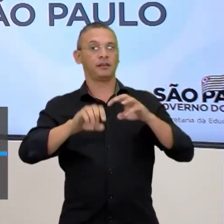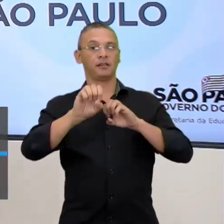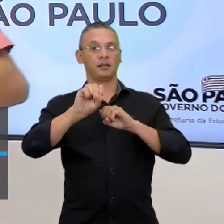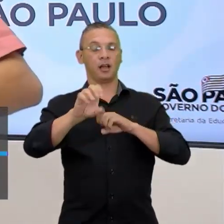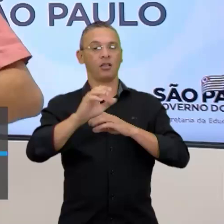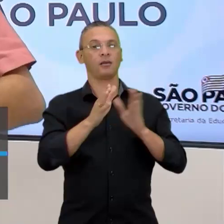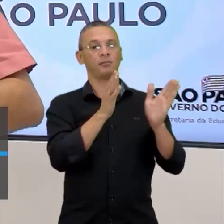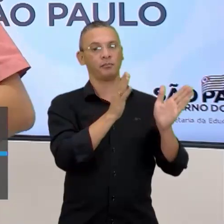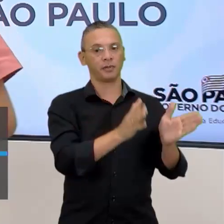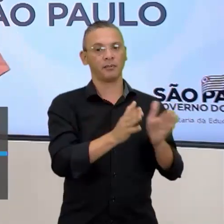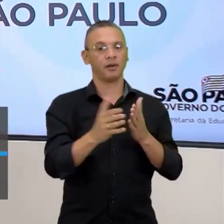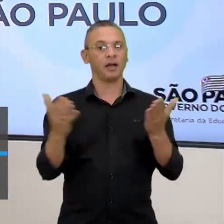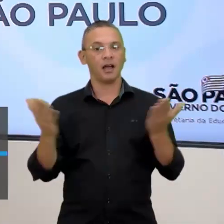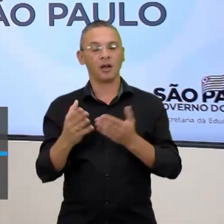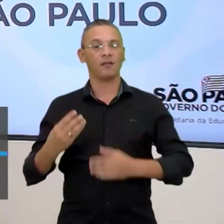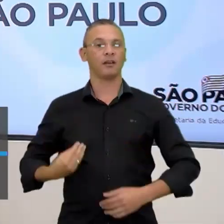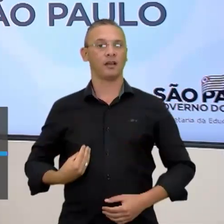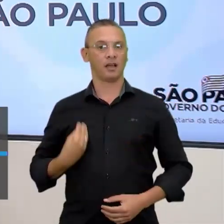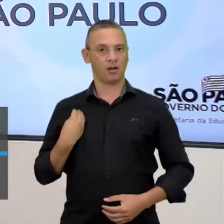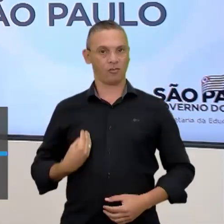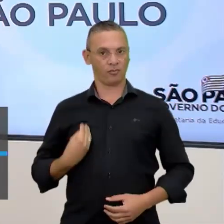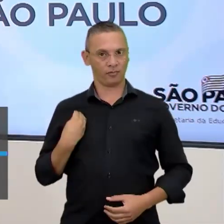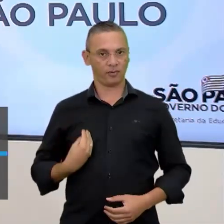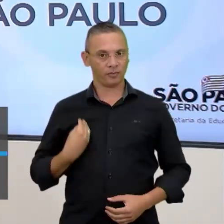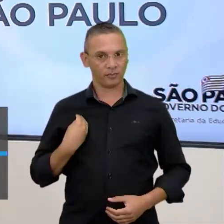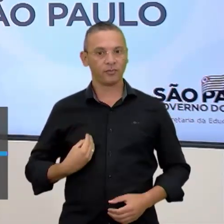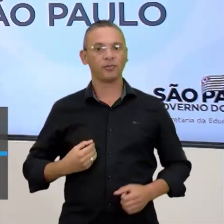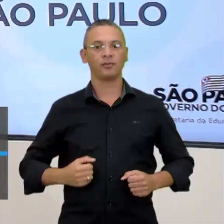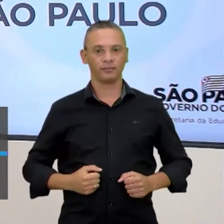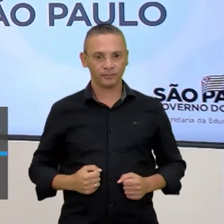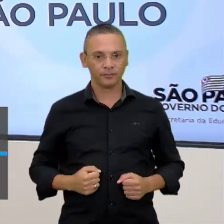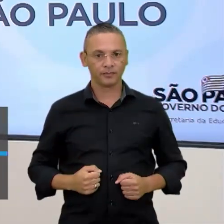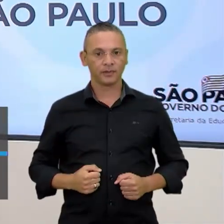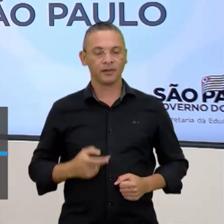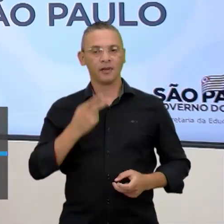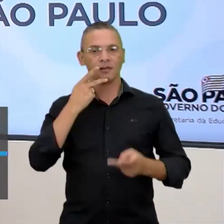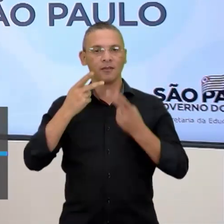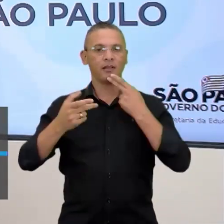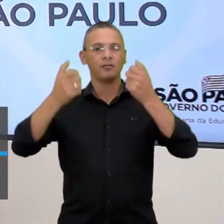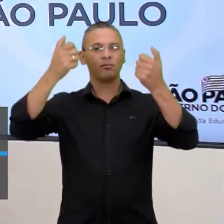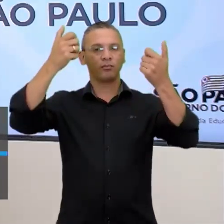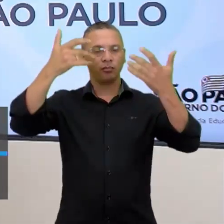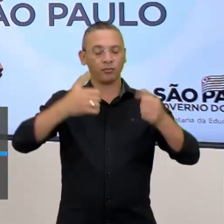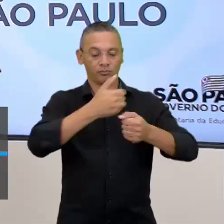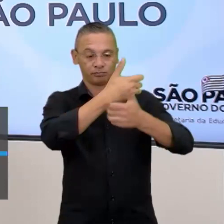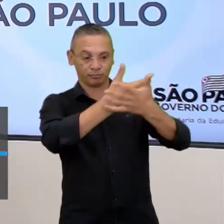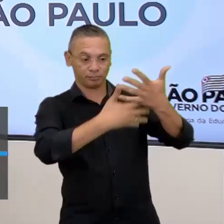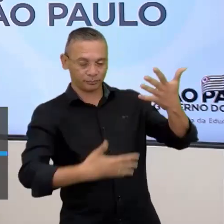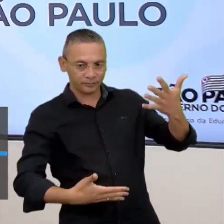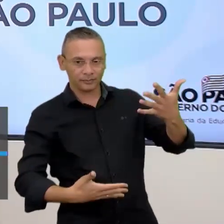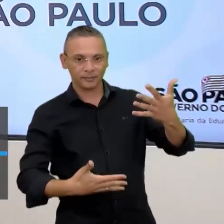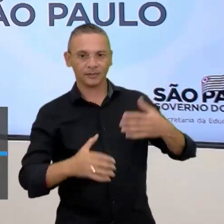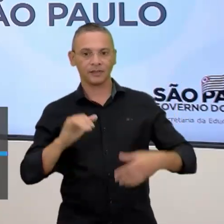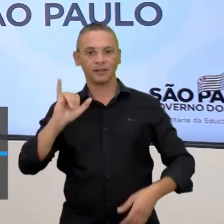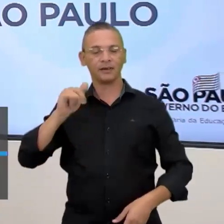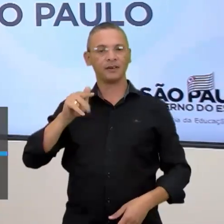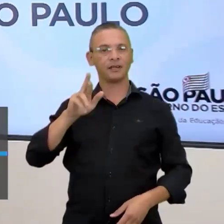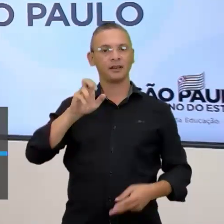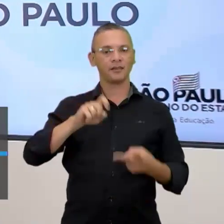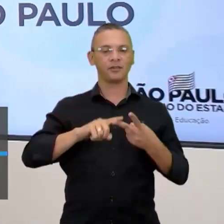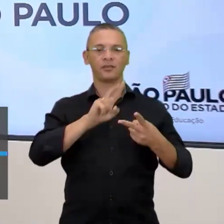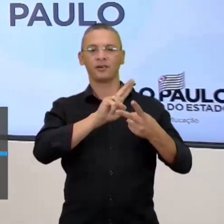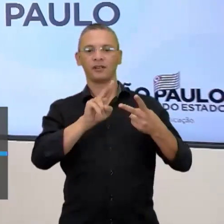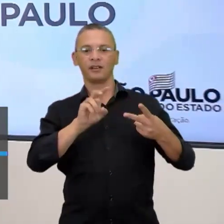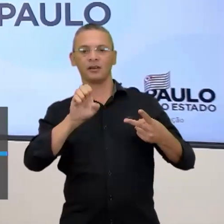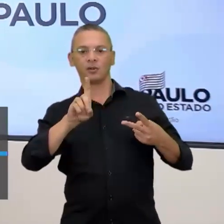agora na sequência. Esta aula ao vivaça. Estou ao vivo aqui, então você pode falar comigo. Estamos aqui com o chat aberto. Olha só, a Ingrid, o Eduardo, a